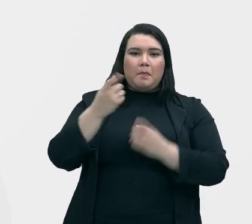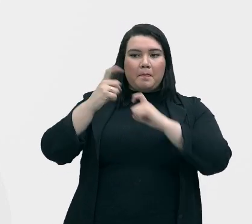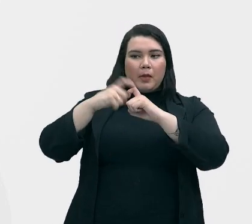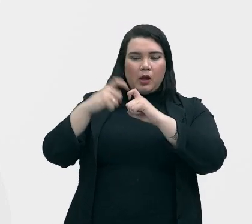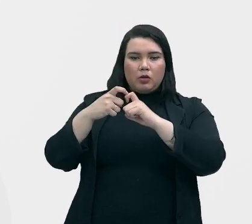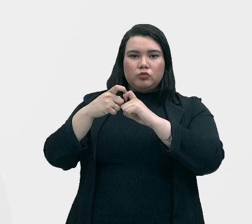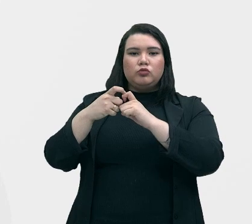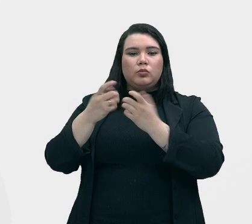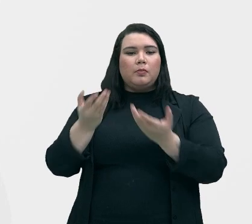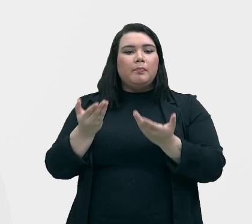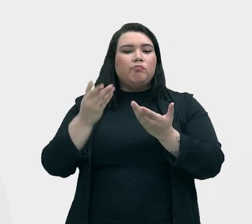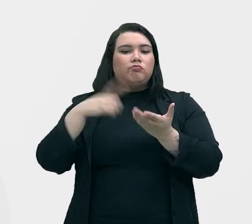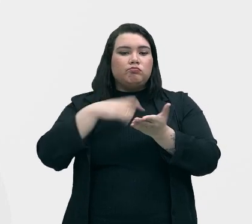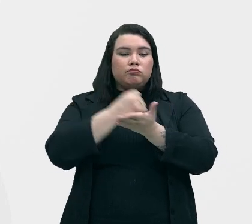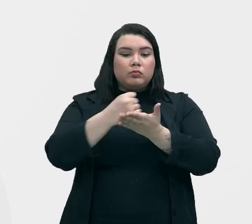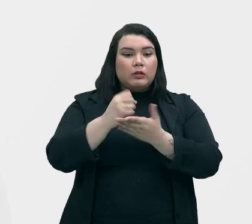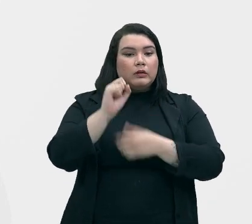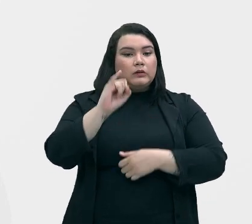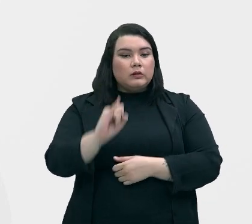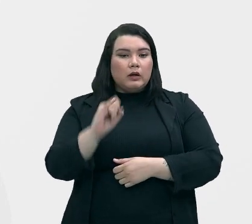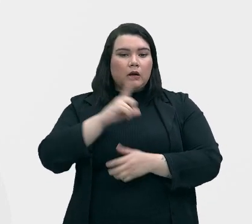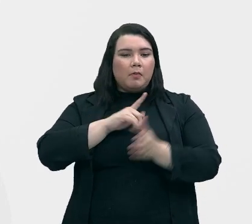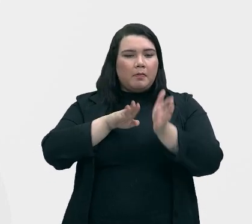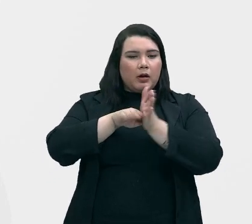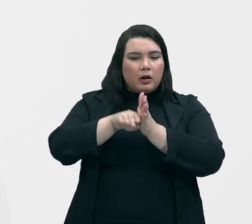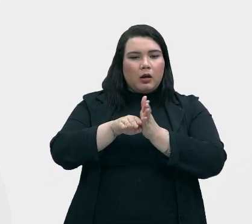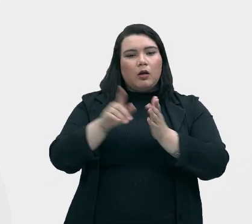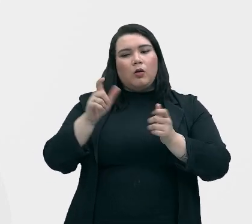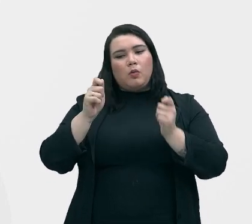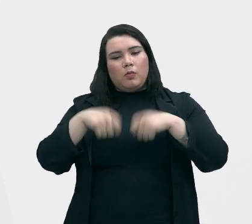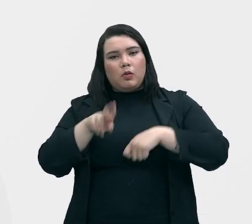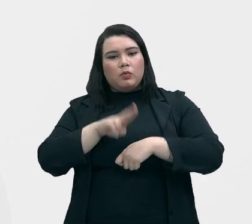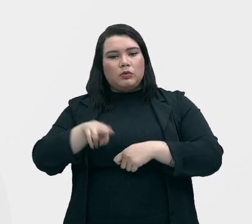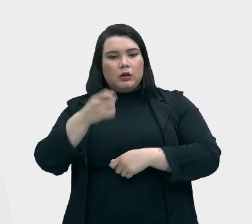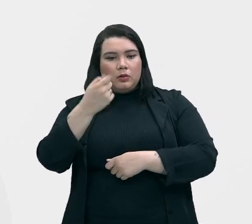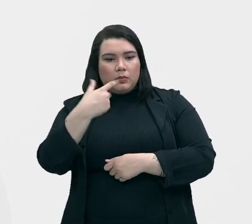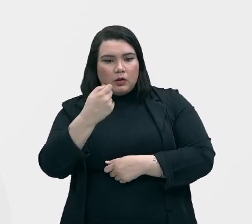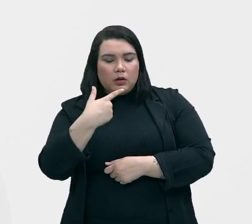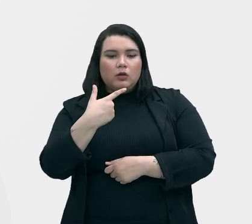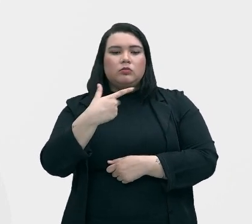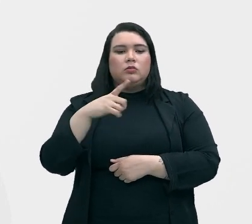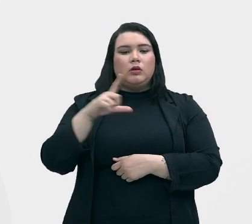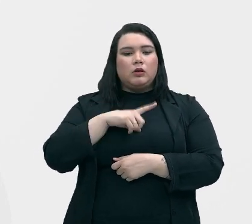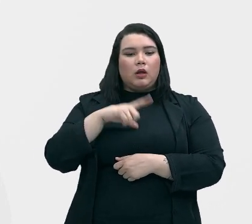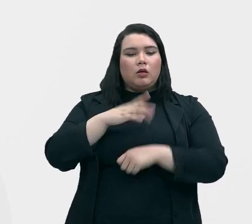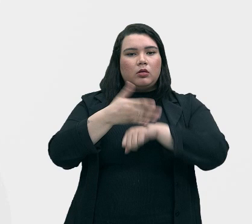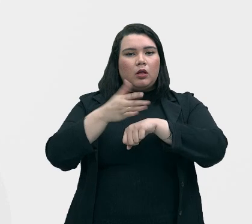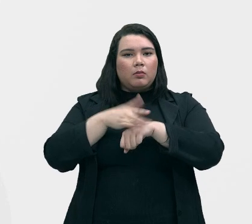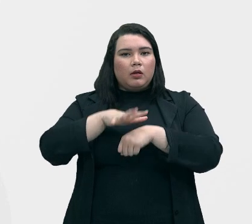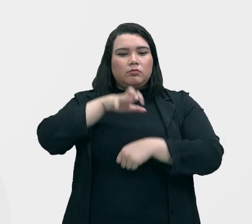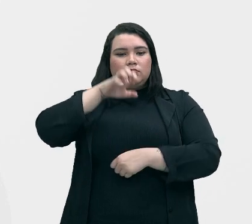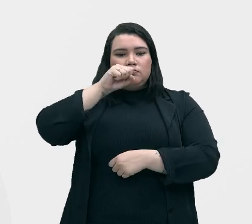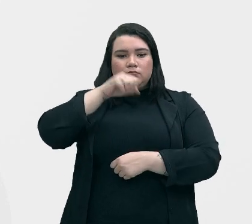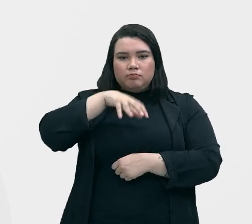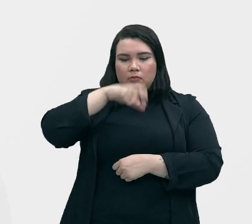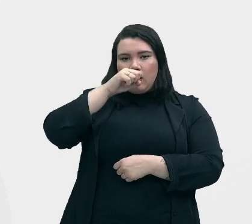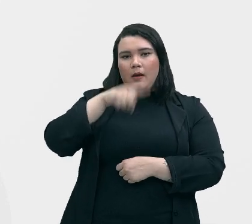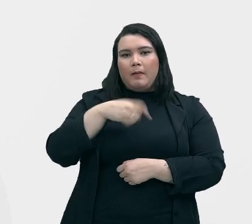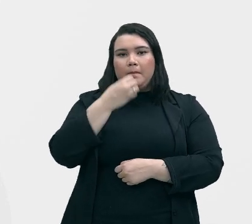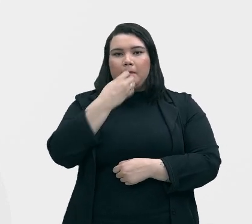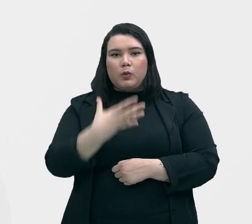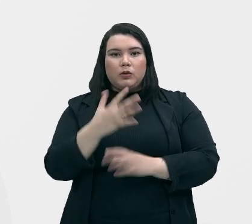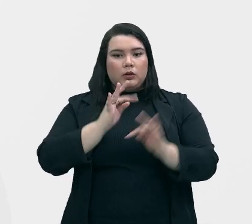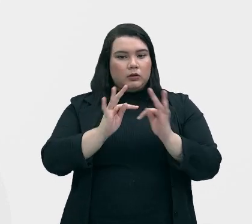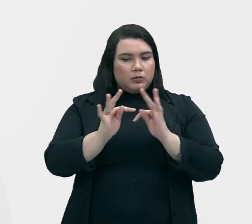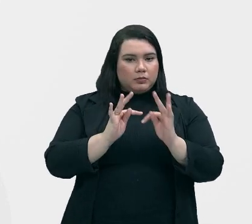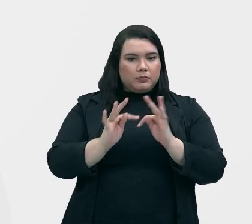Se a causa for um fungo, os antifúngicos podem ser usados. Anti-inflamatórios e fisioterapia respiratória são outras opções